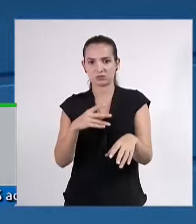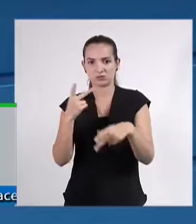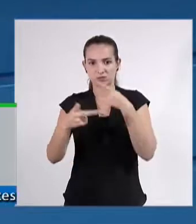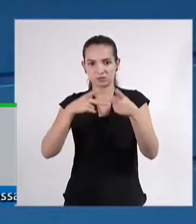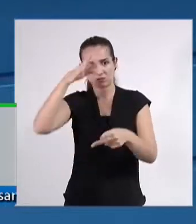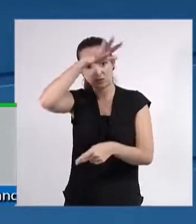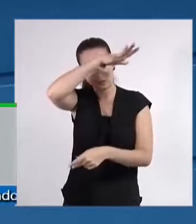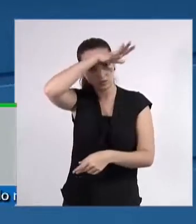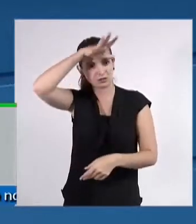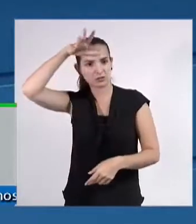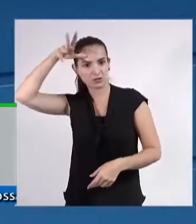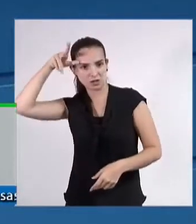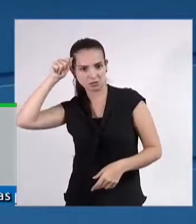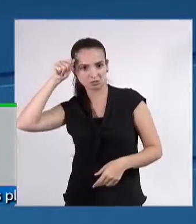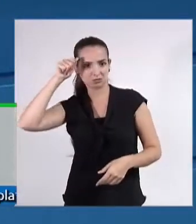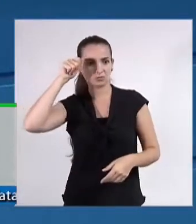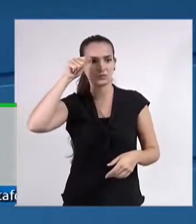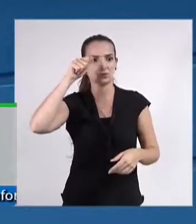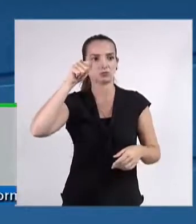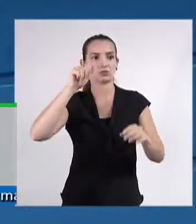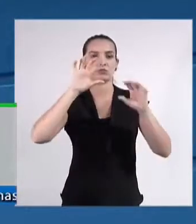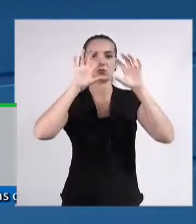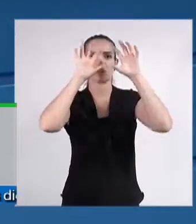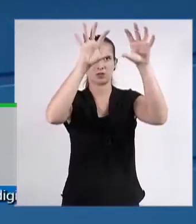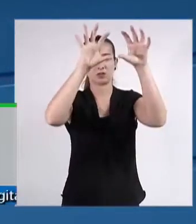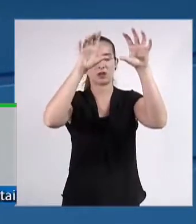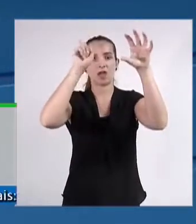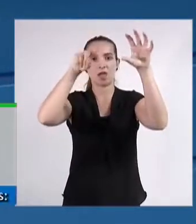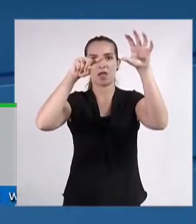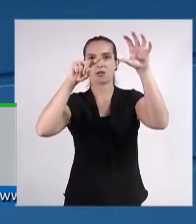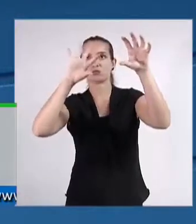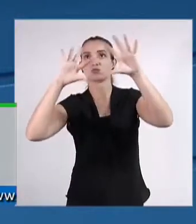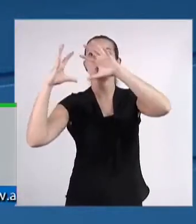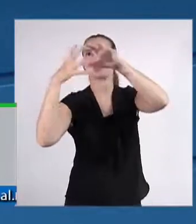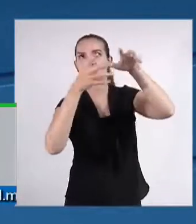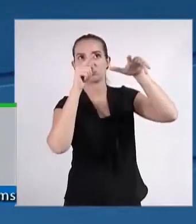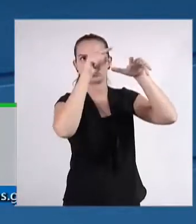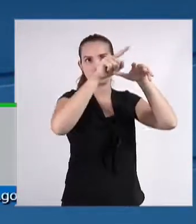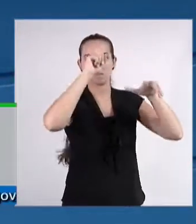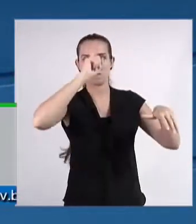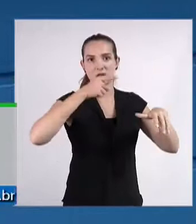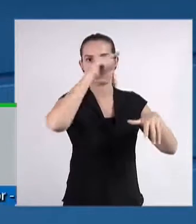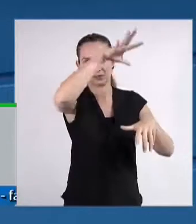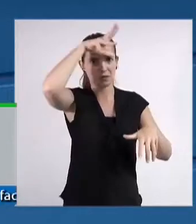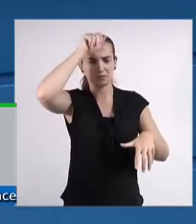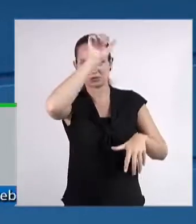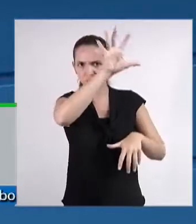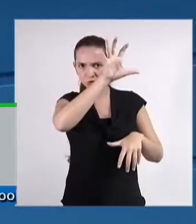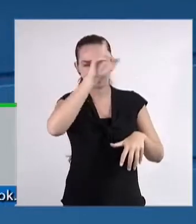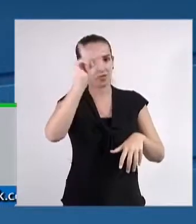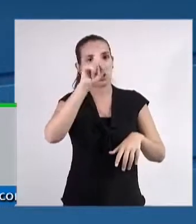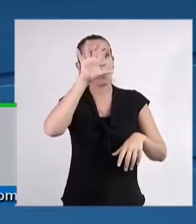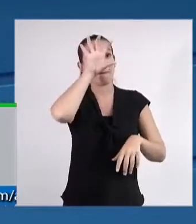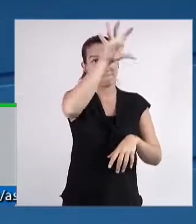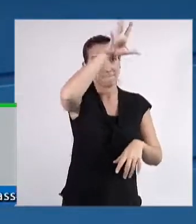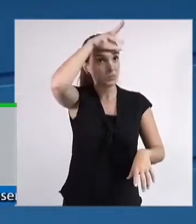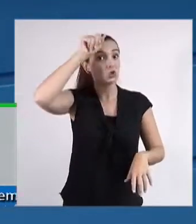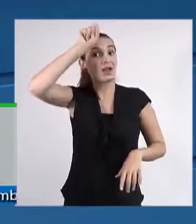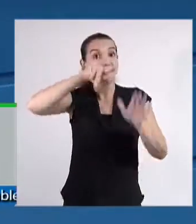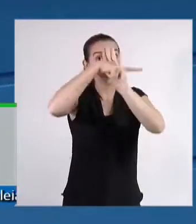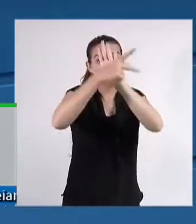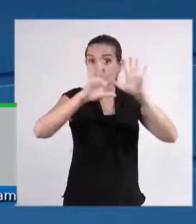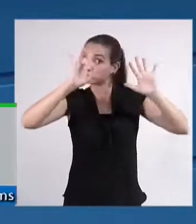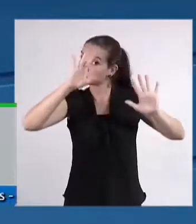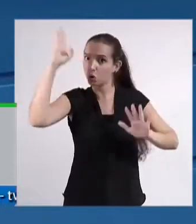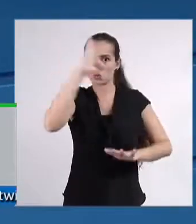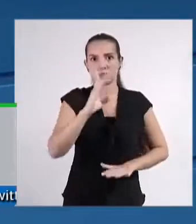determinando a Amazônia como um território internacional. Isso sim é um crime e a ABIN está com razão em estar preocupada com os interesses nacionais, como bem